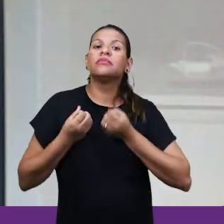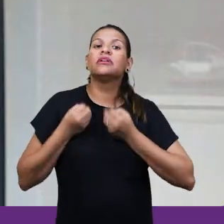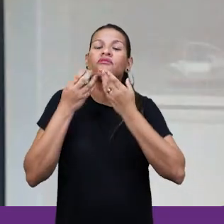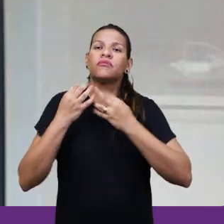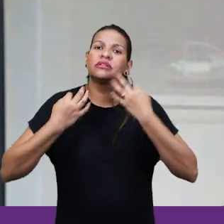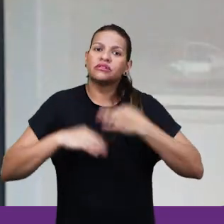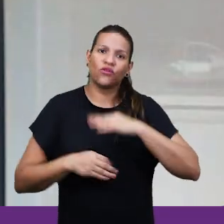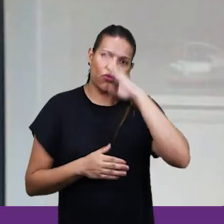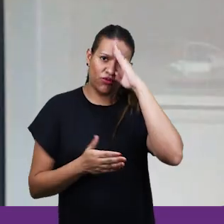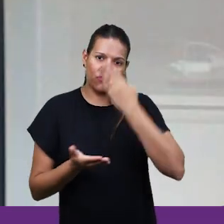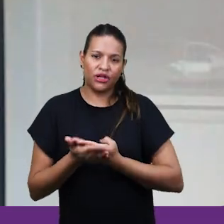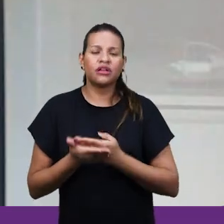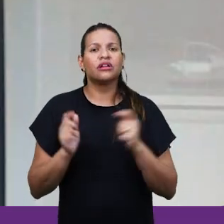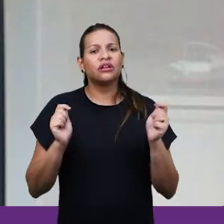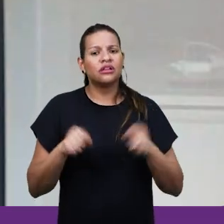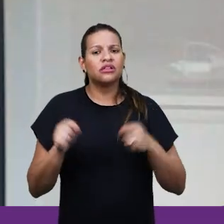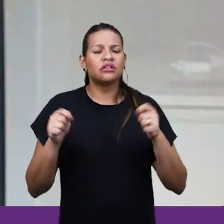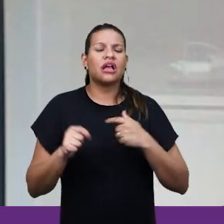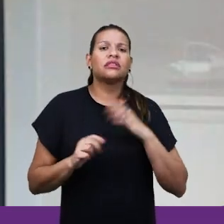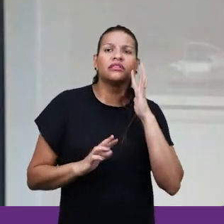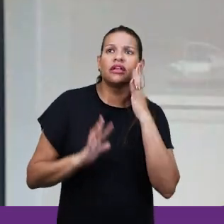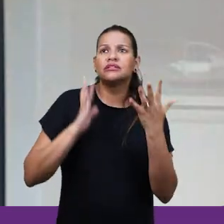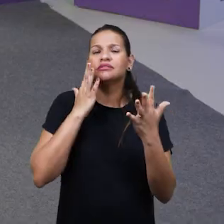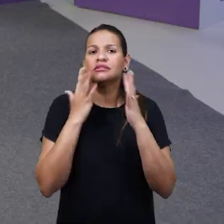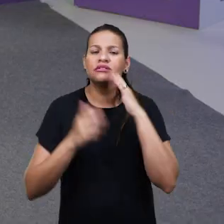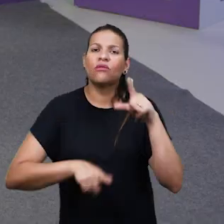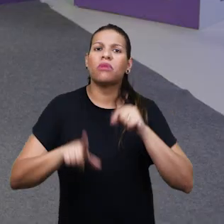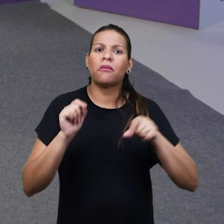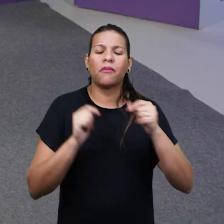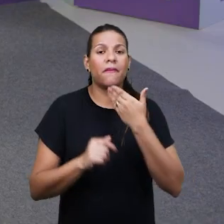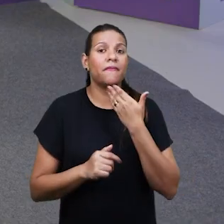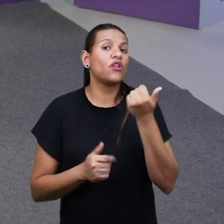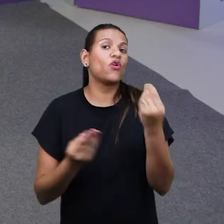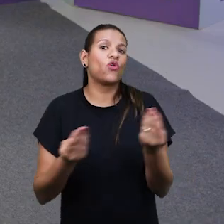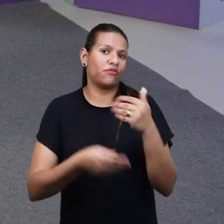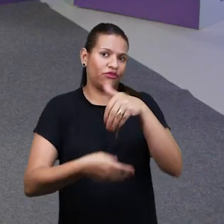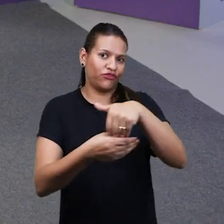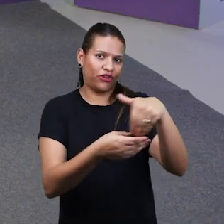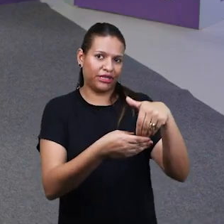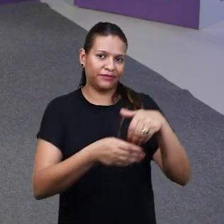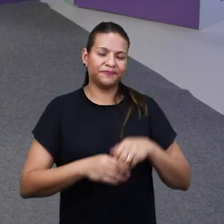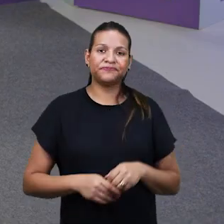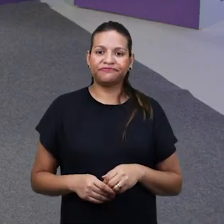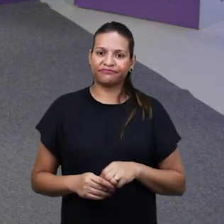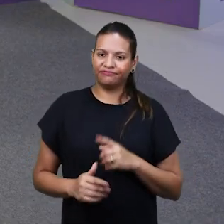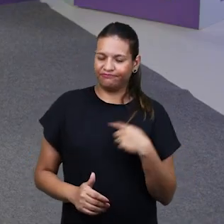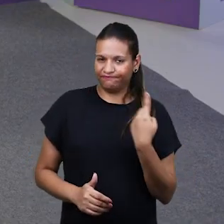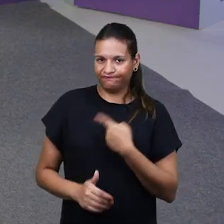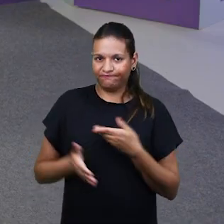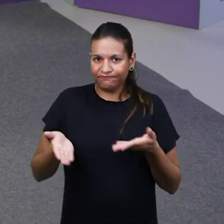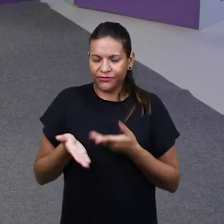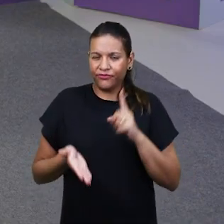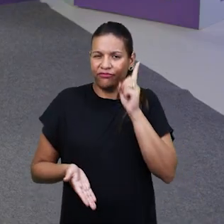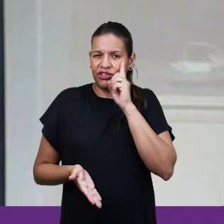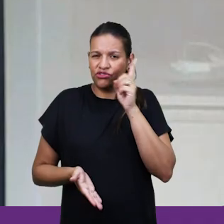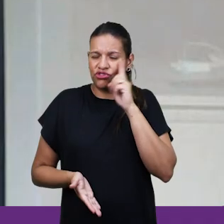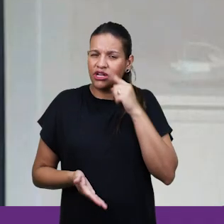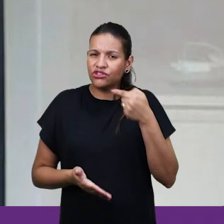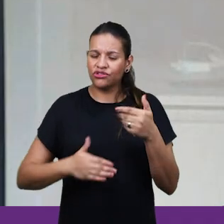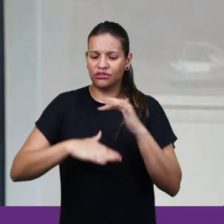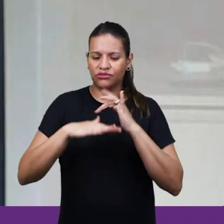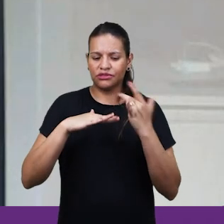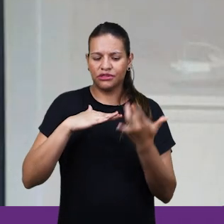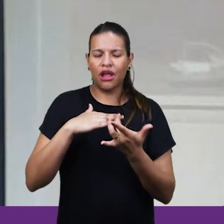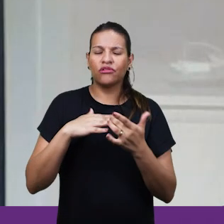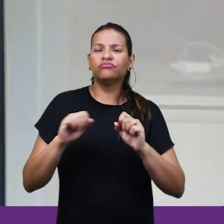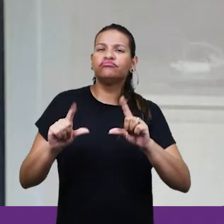chame atenção para a responsabilidade de cada um de nós, né? A gente está, sim, contribuindo para tornar esse processo mais